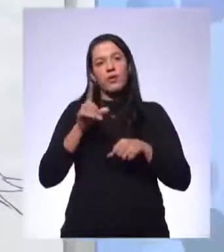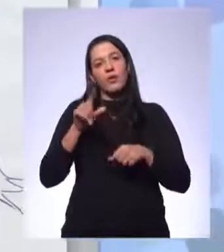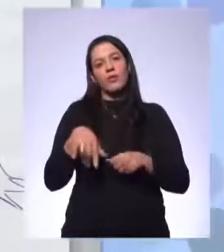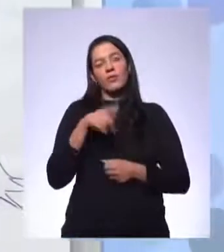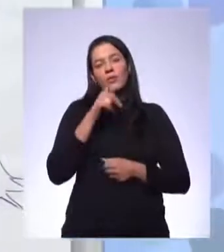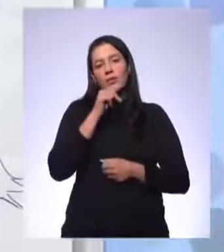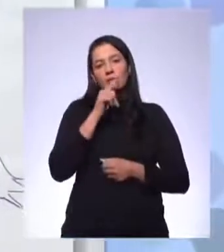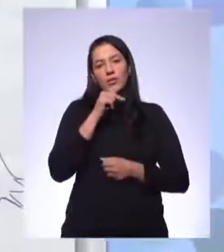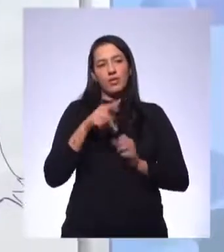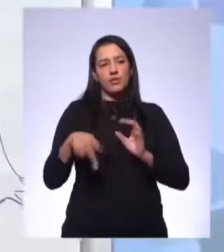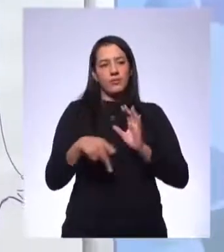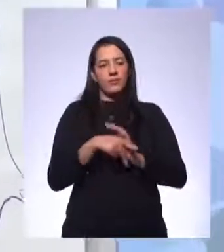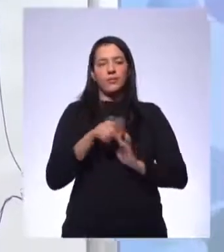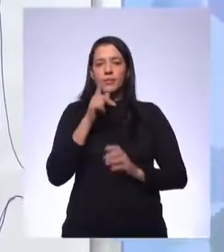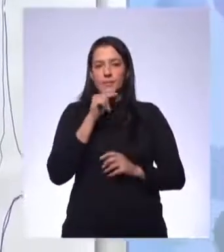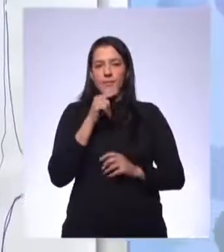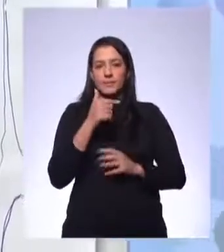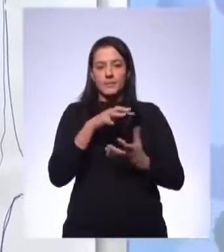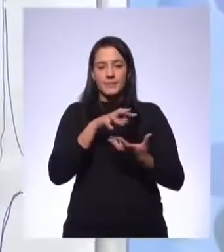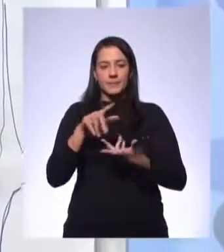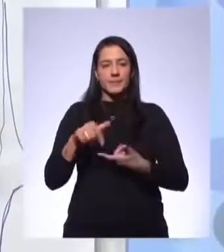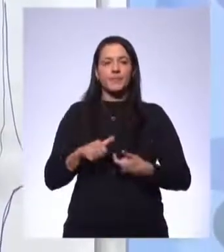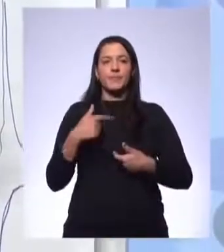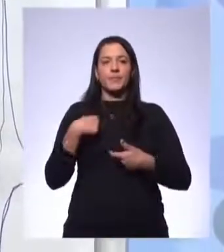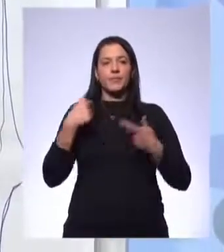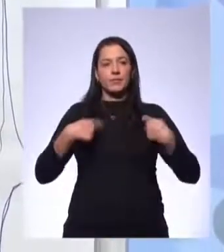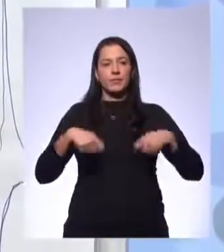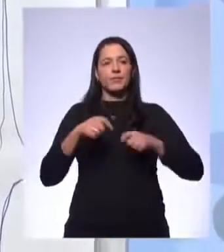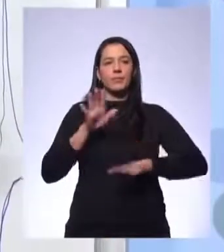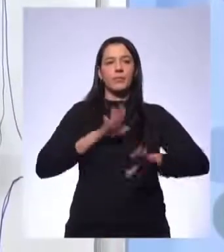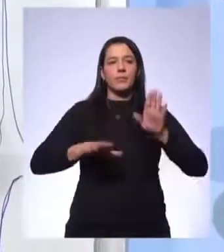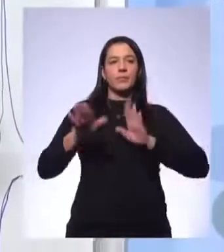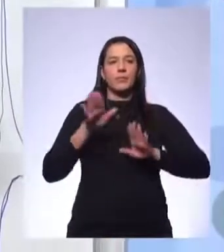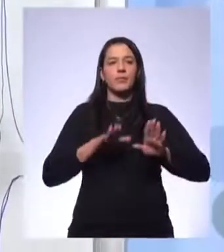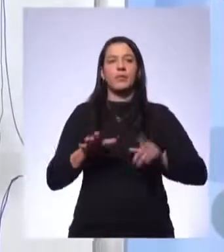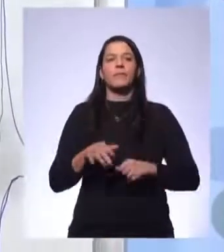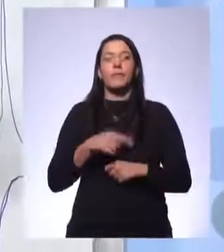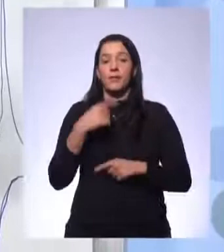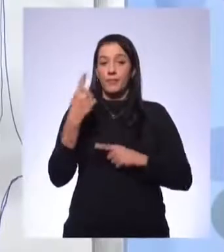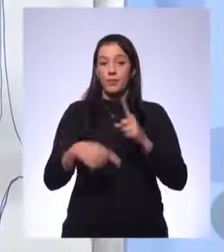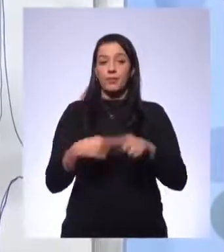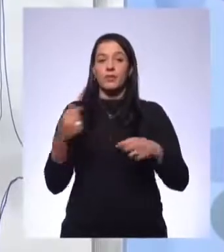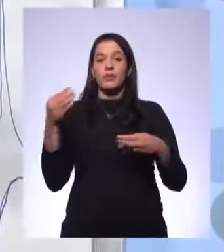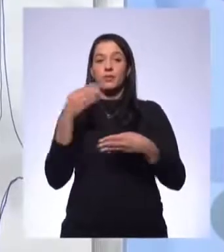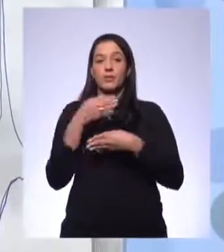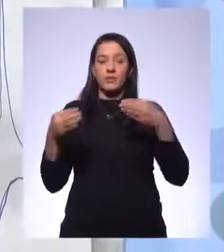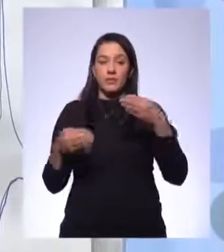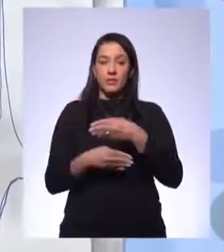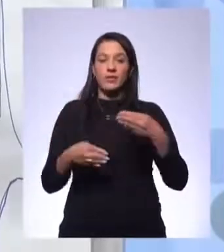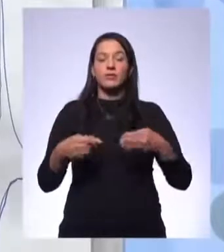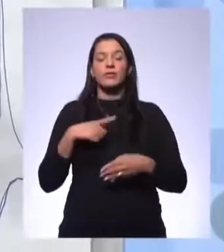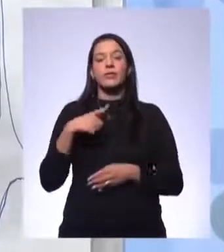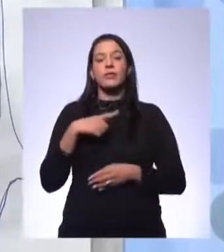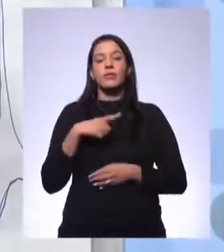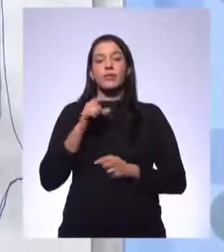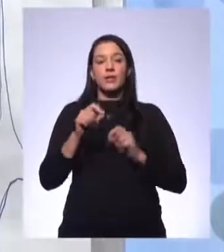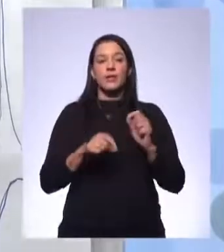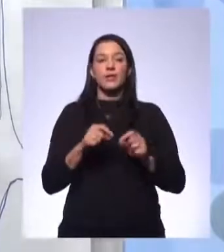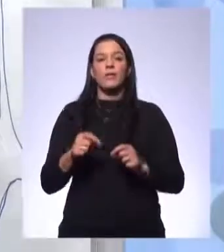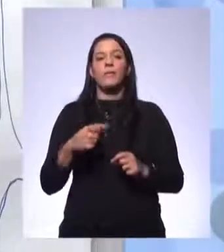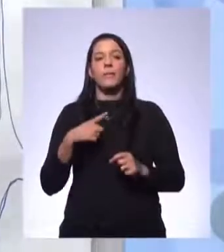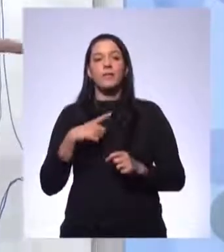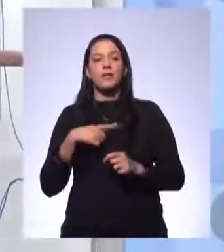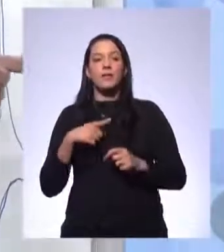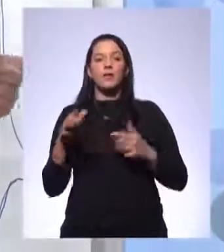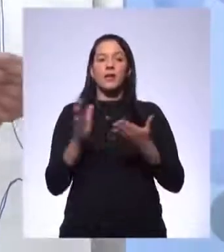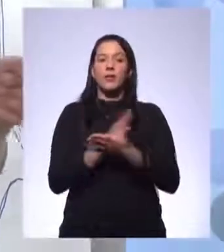água na superfície, tá bom? É por isso que a gente tem que cuidar. E aí daqui a pouco tem um slide aí que você vai ver quanto de água que a gente tem, mas a gente tem os